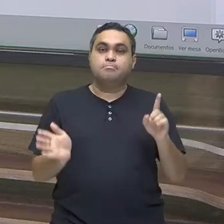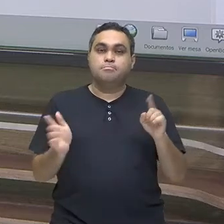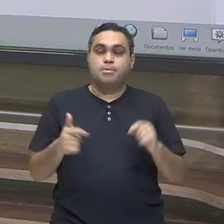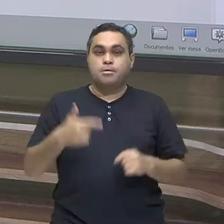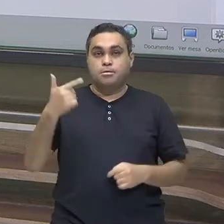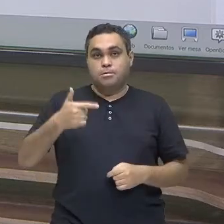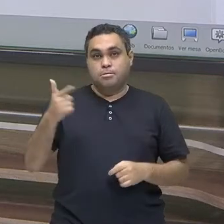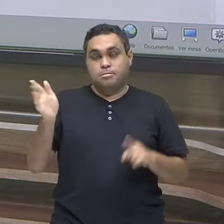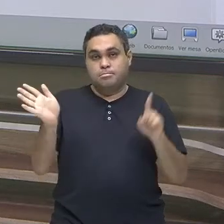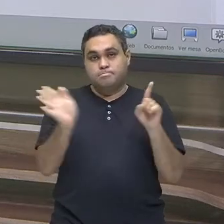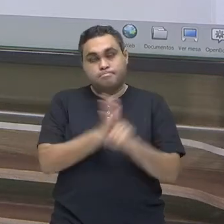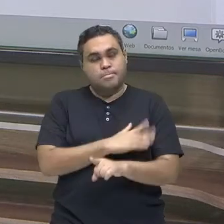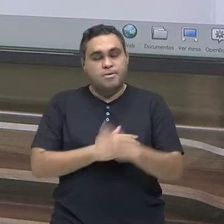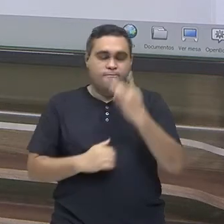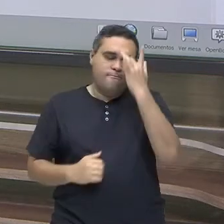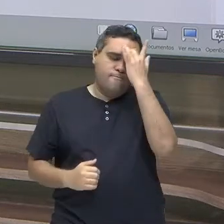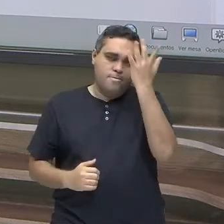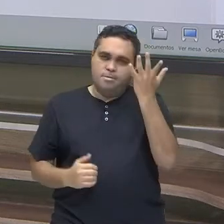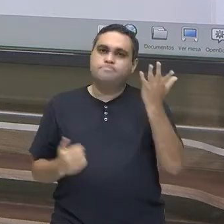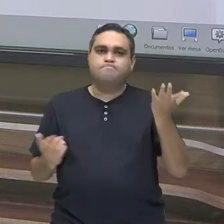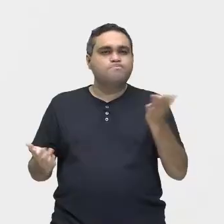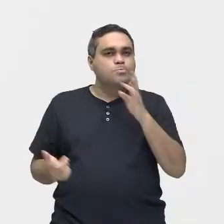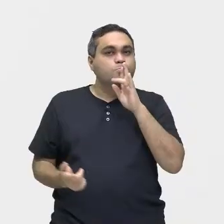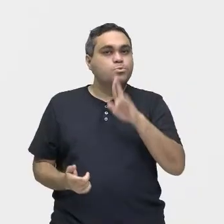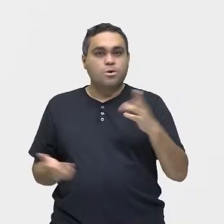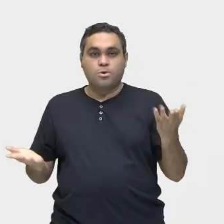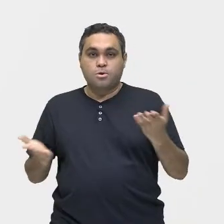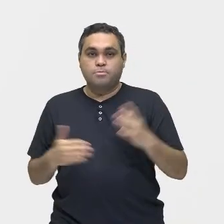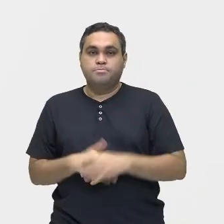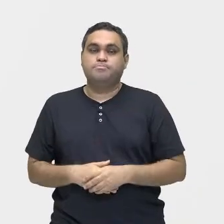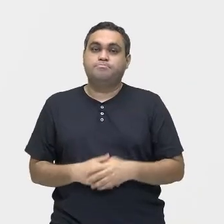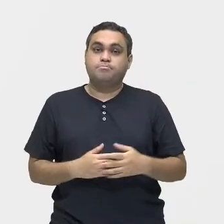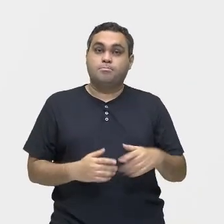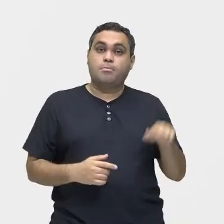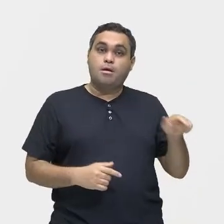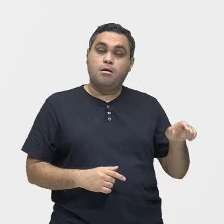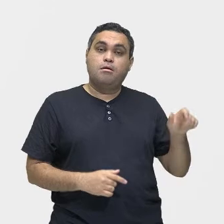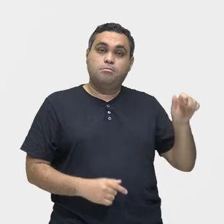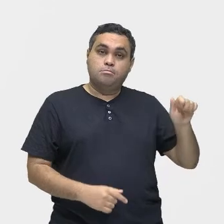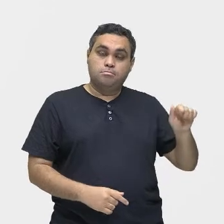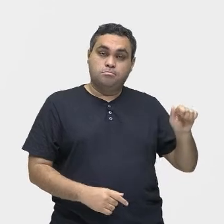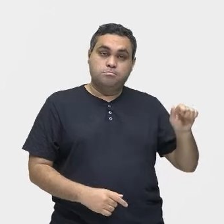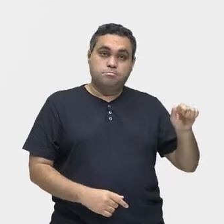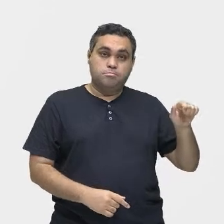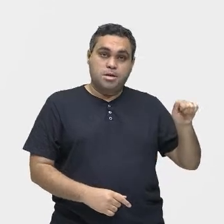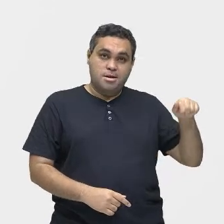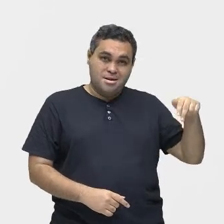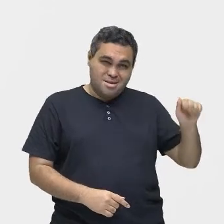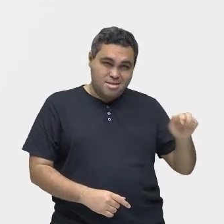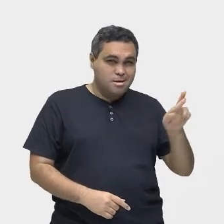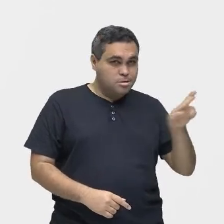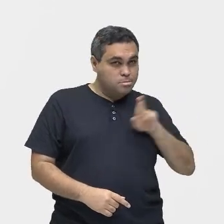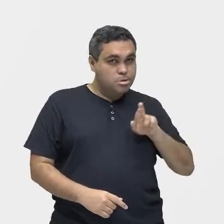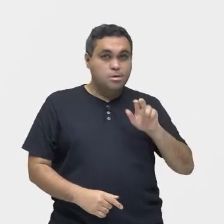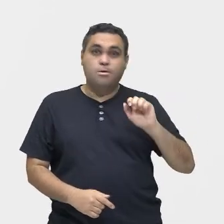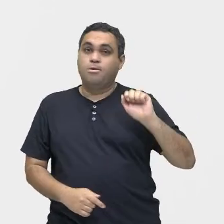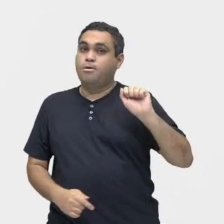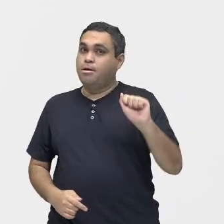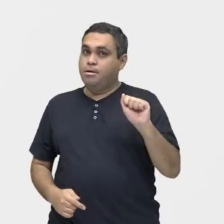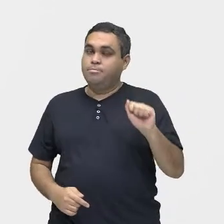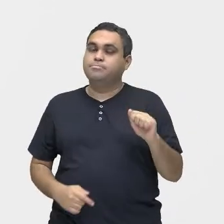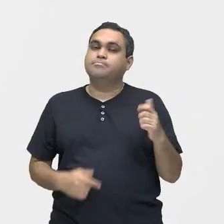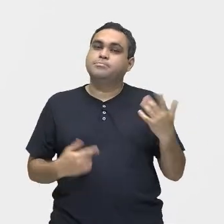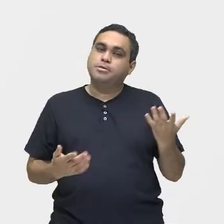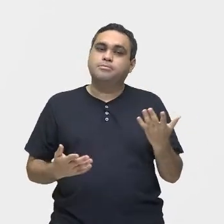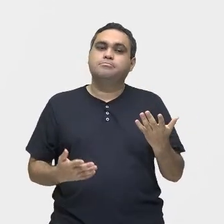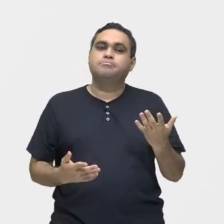muito fácil, gente. Vamos responder? Olha aí, a Ana Clara disse que é a letra A. Vamos verificar. Eu vou seguir o mesmo